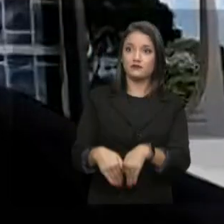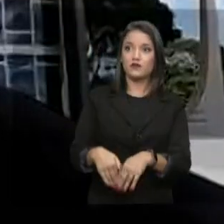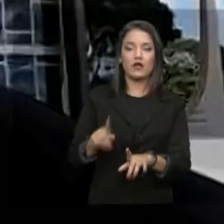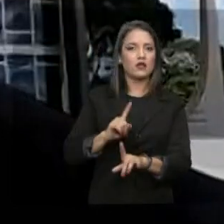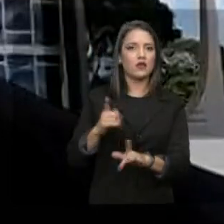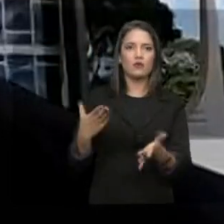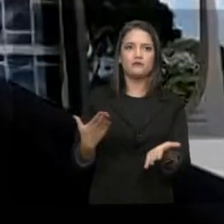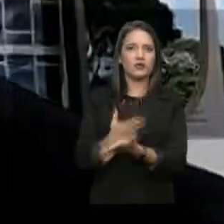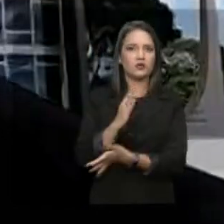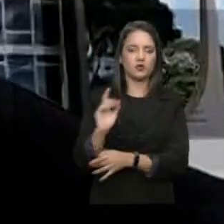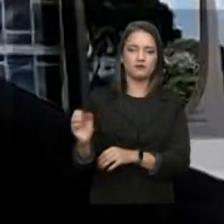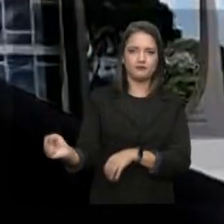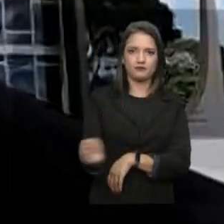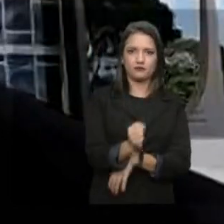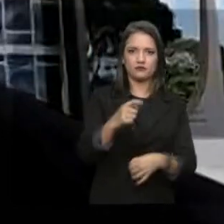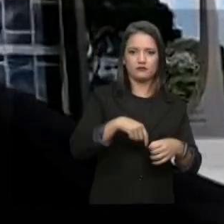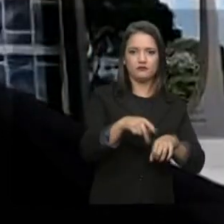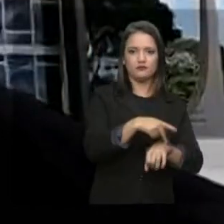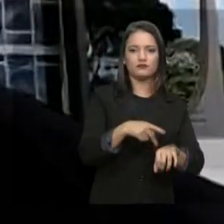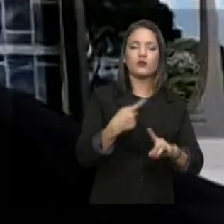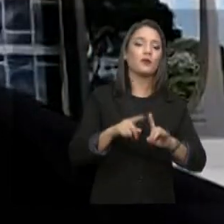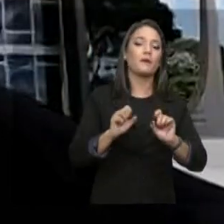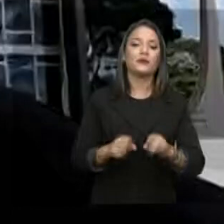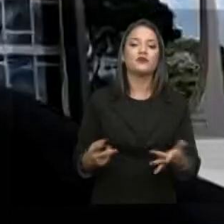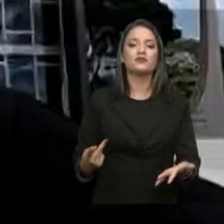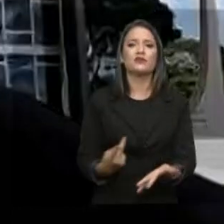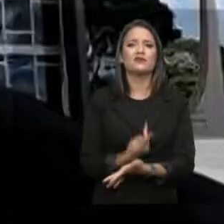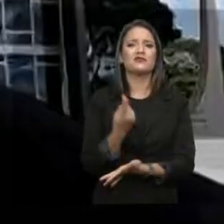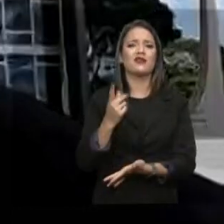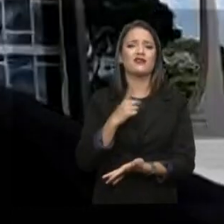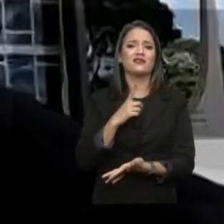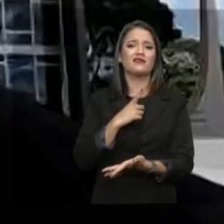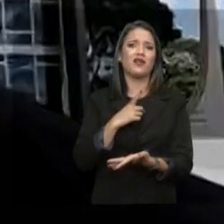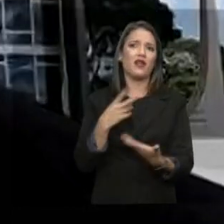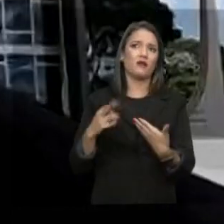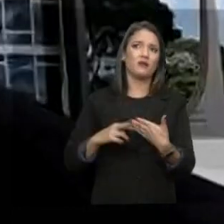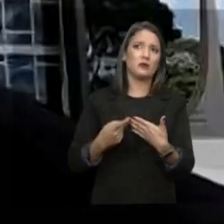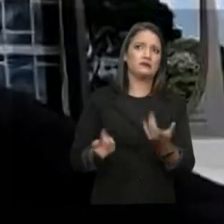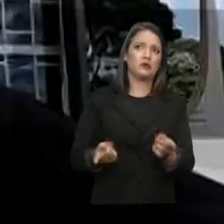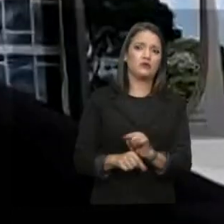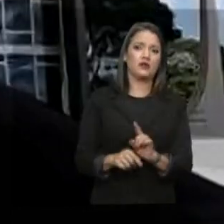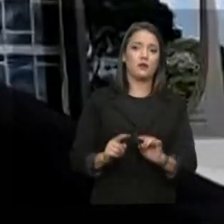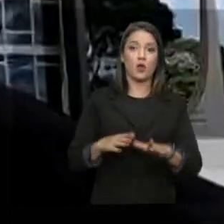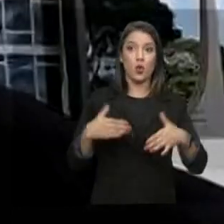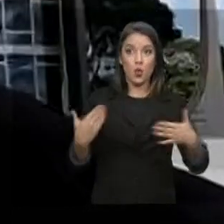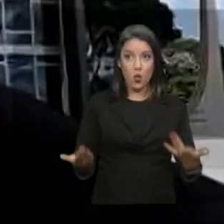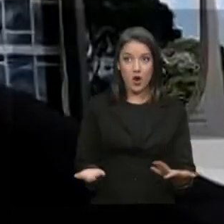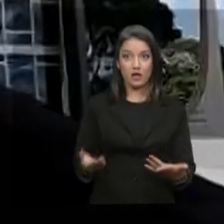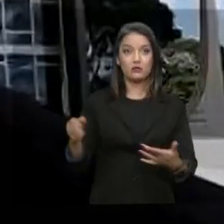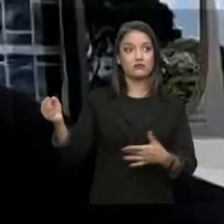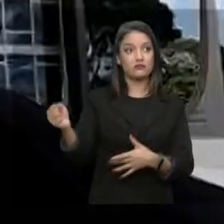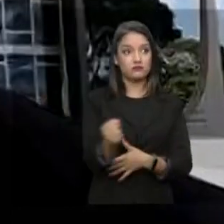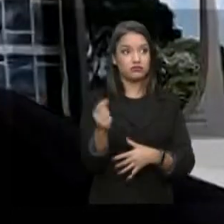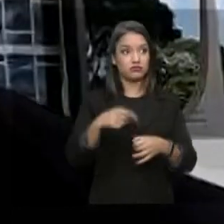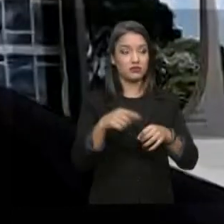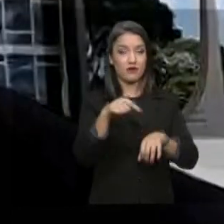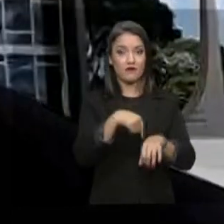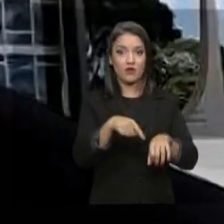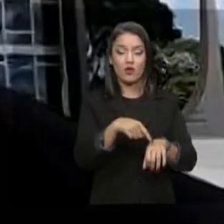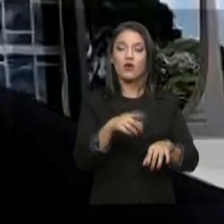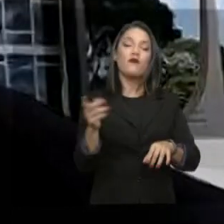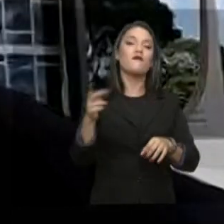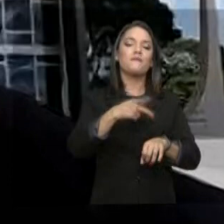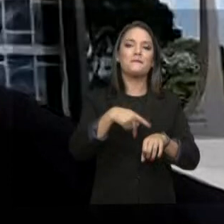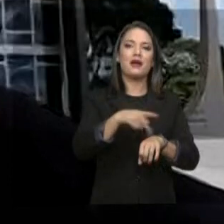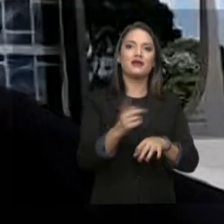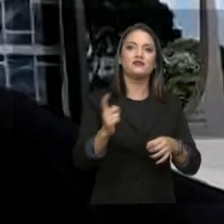extradição. Tal admissão poderia ter um efeito reverso. Os casos em que a extradição é deferida seriam passíveis também